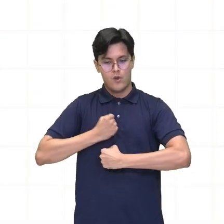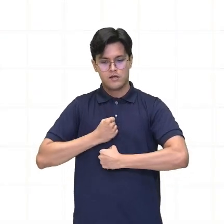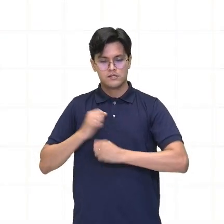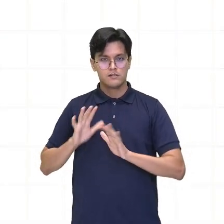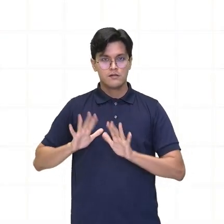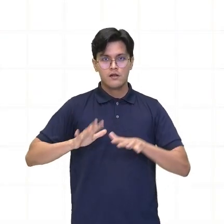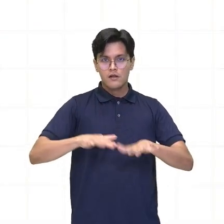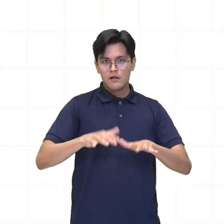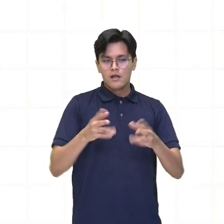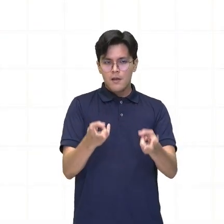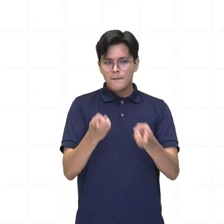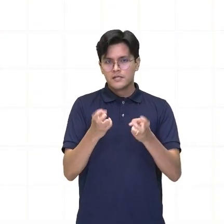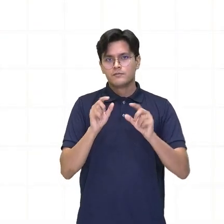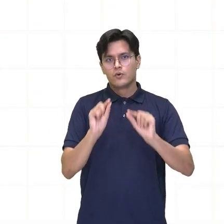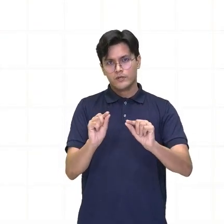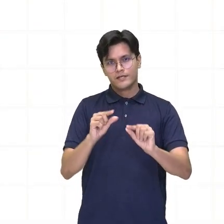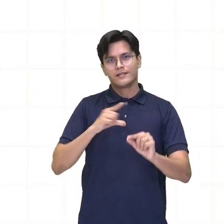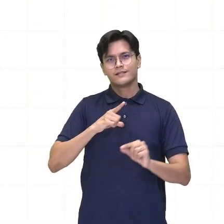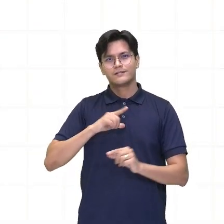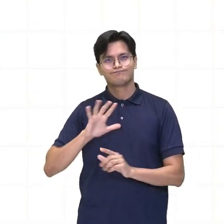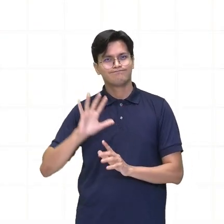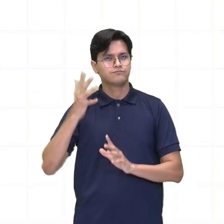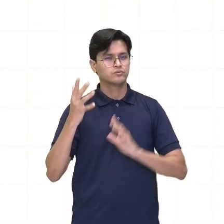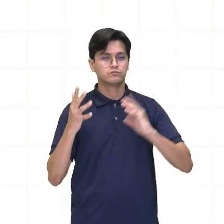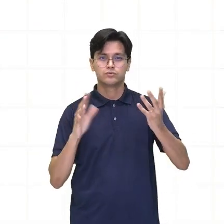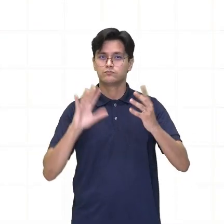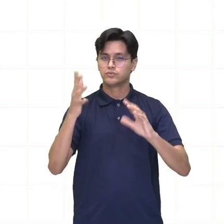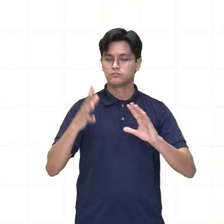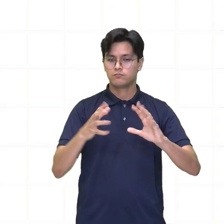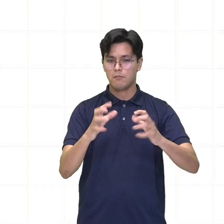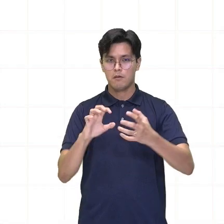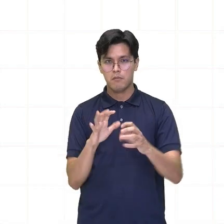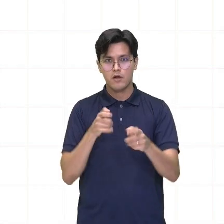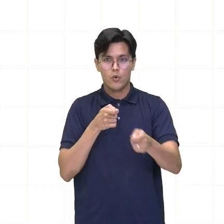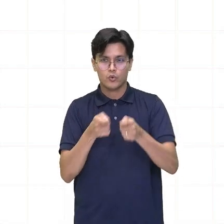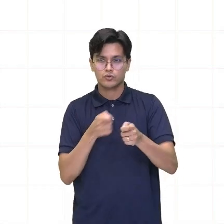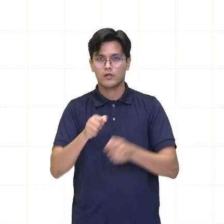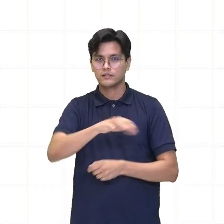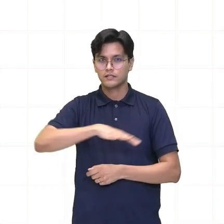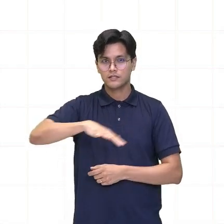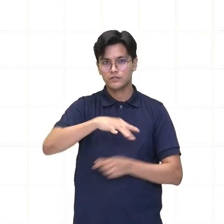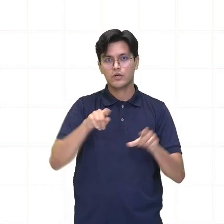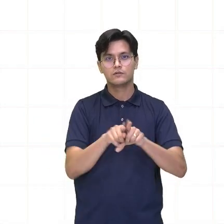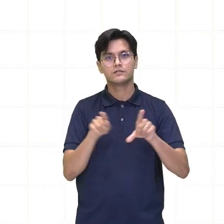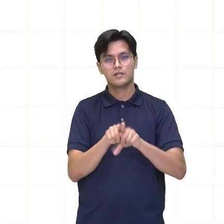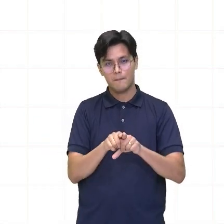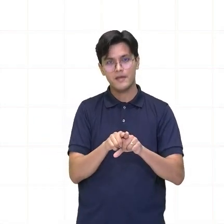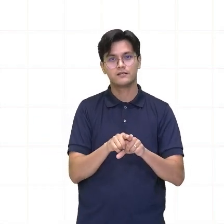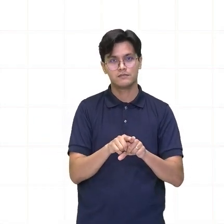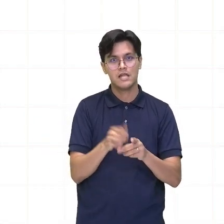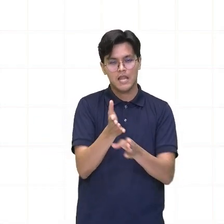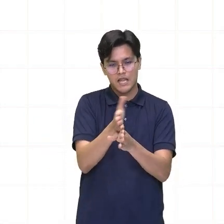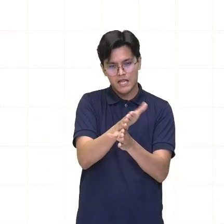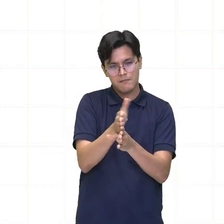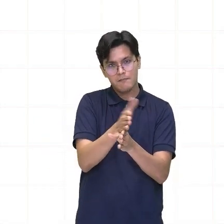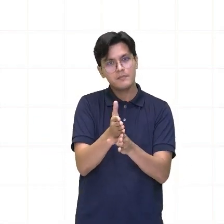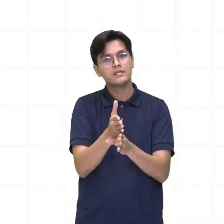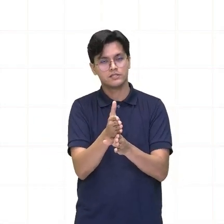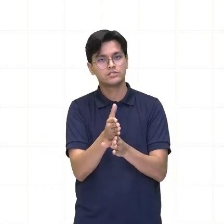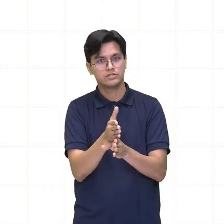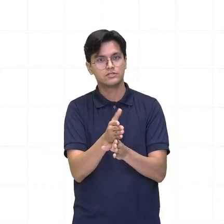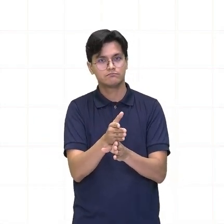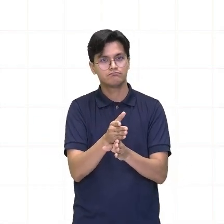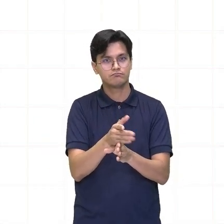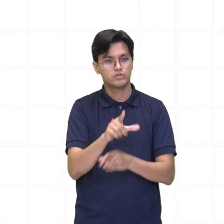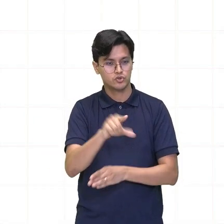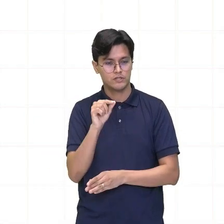conflitos para controlar territórios e demarcar limites. E, claro, a formação do exército